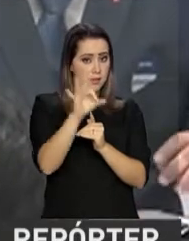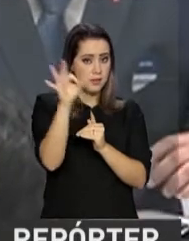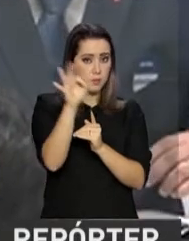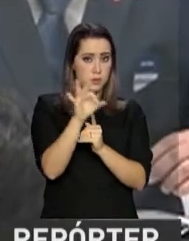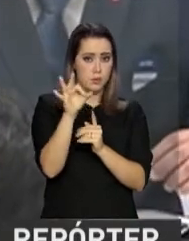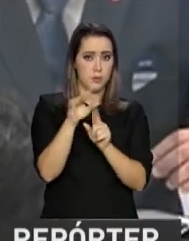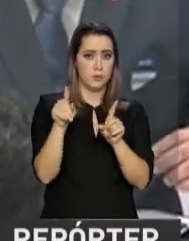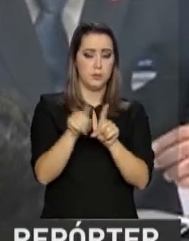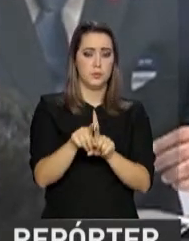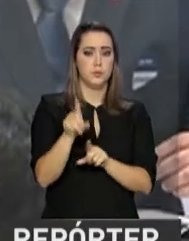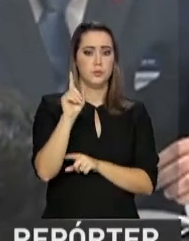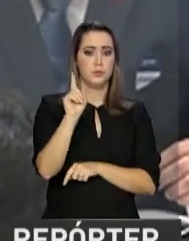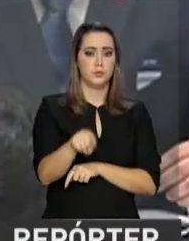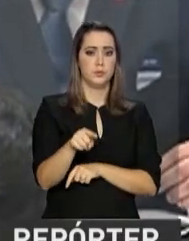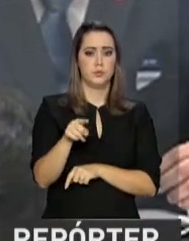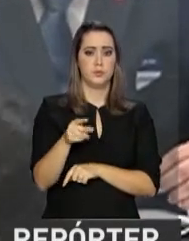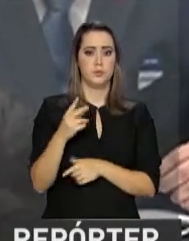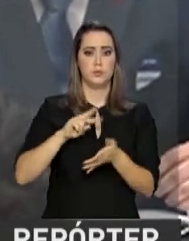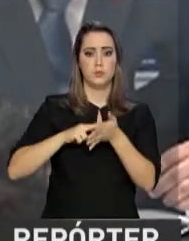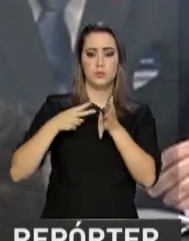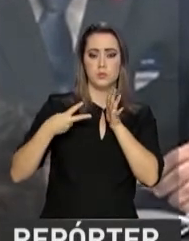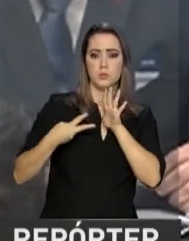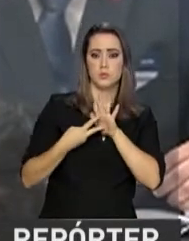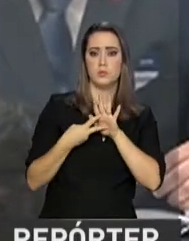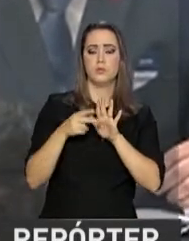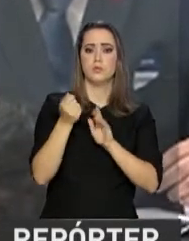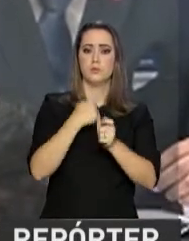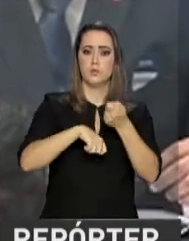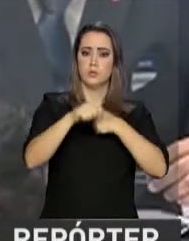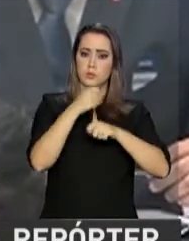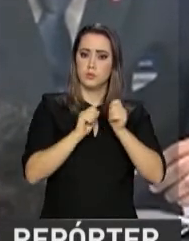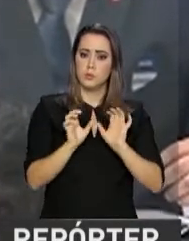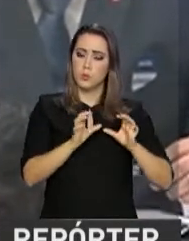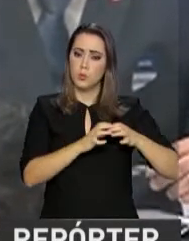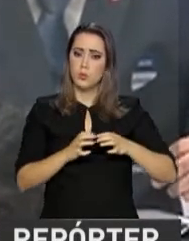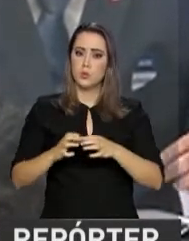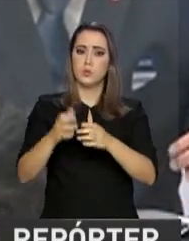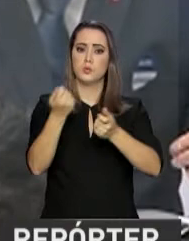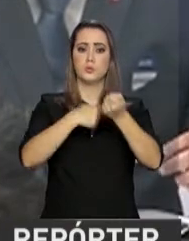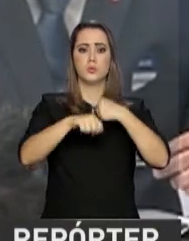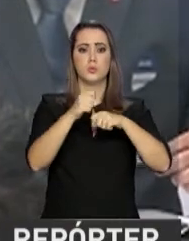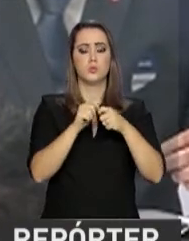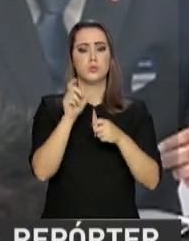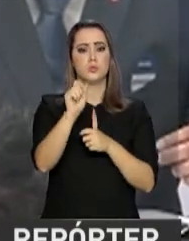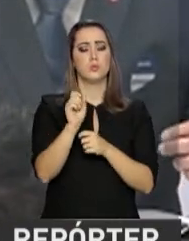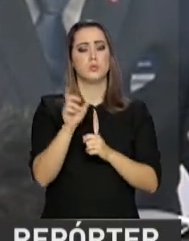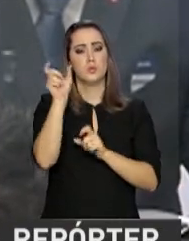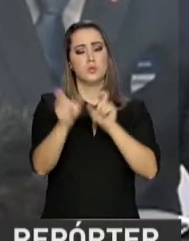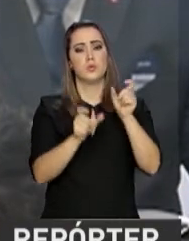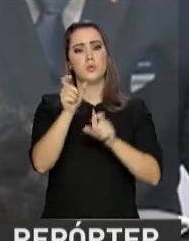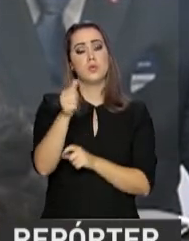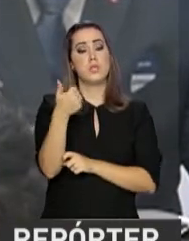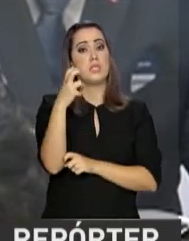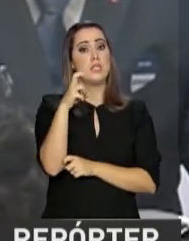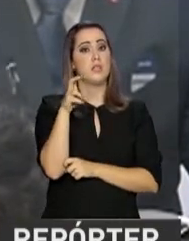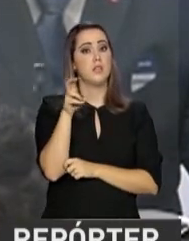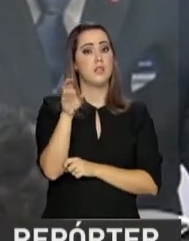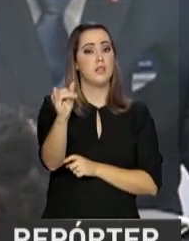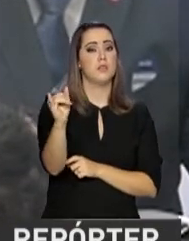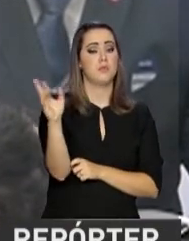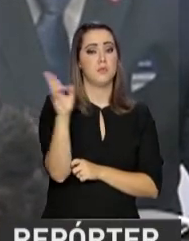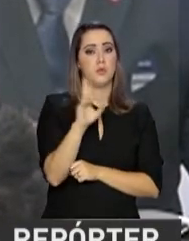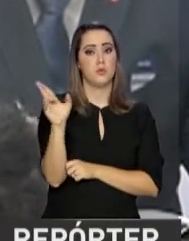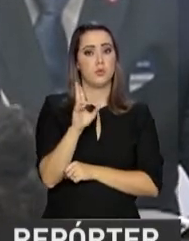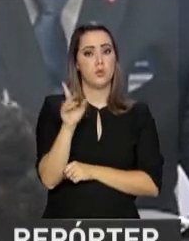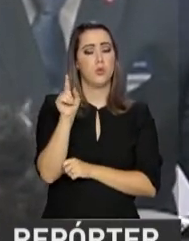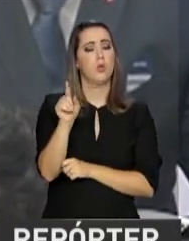40,46%. Isso representa uma economia para o consumidor da ordem de 15 bilhões e meio de